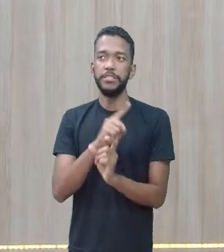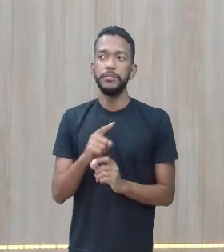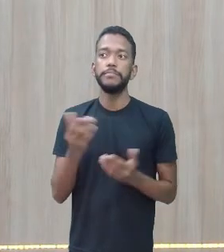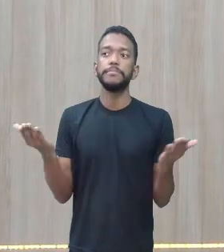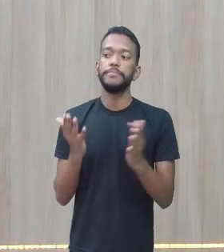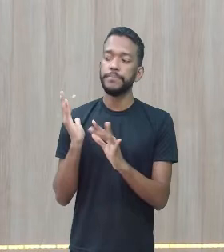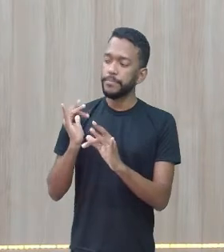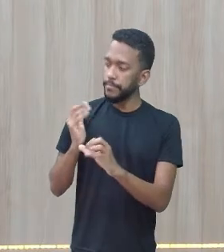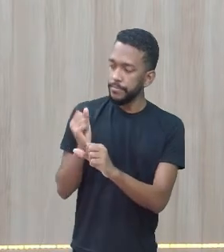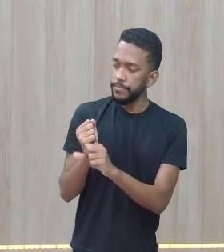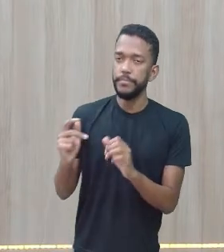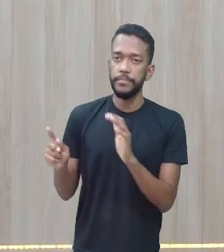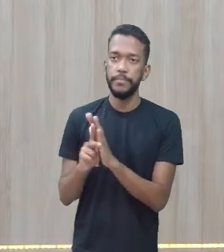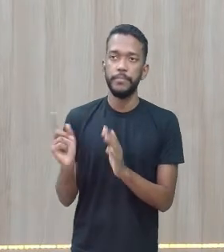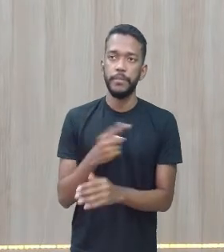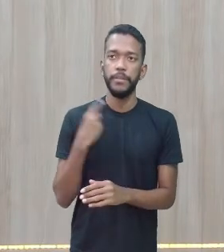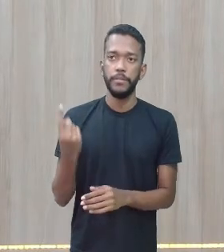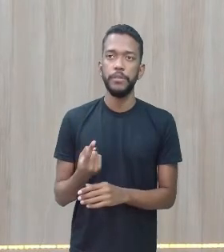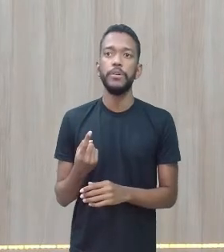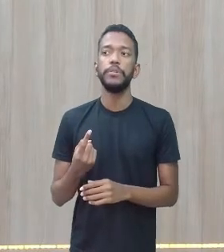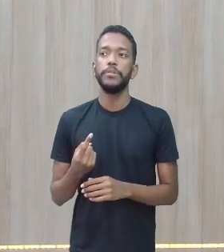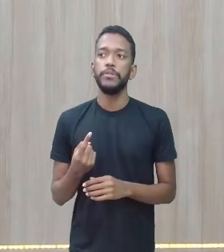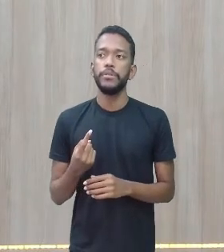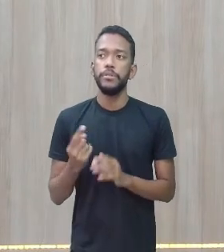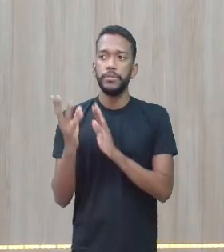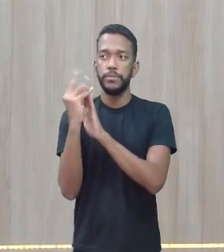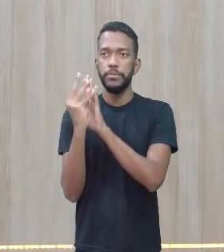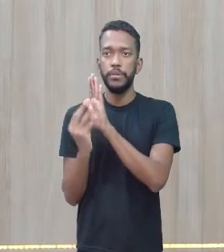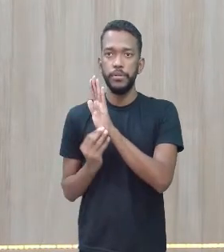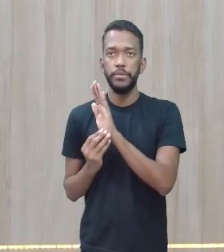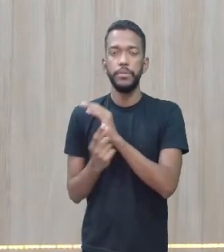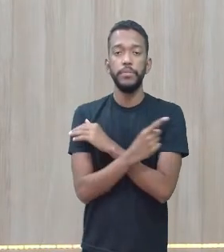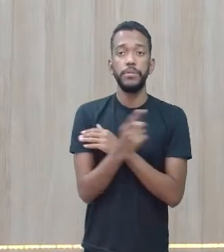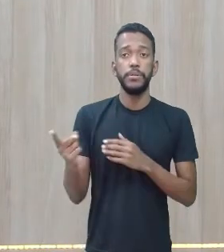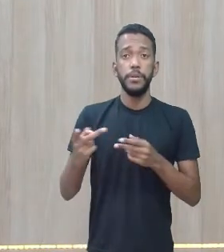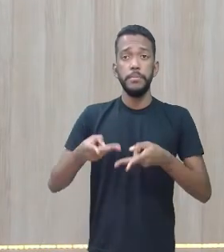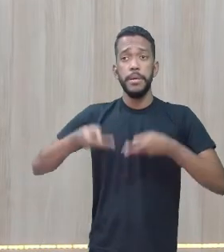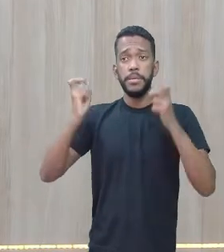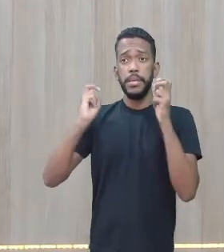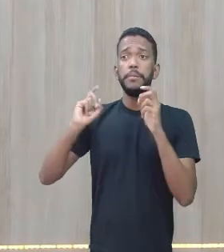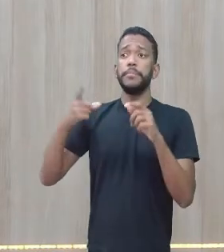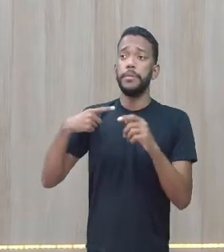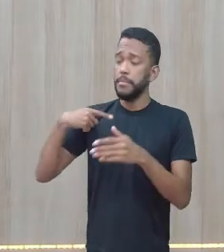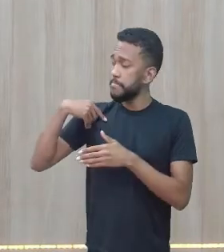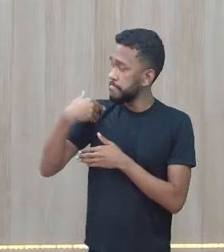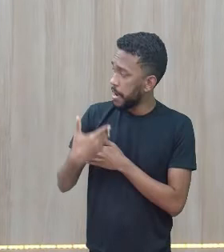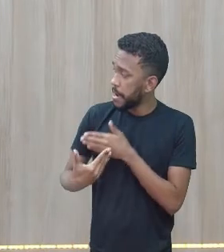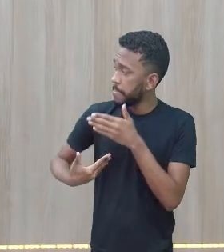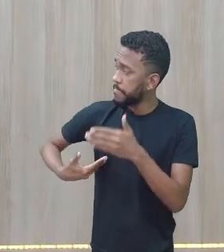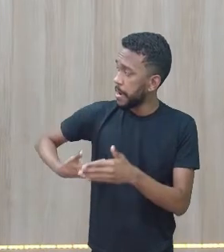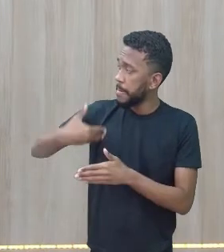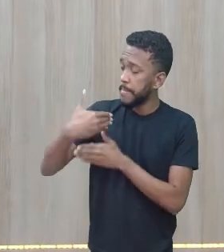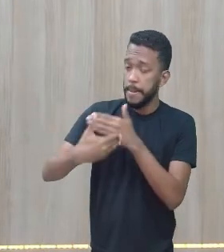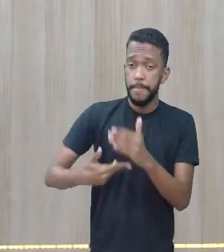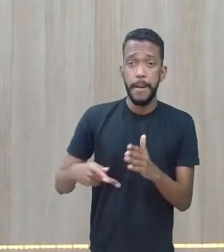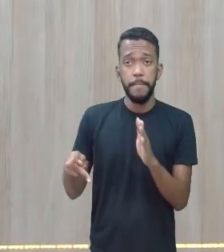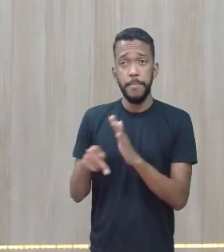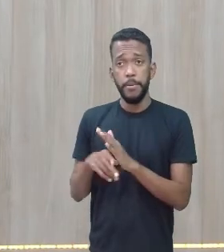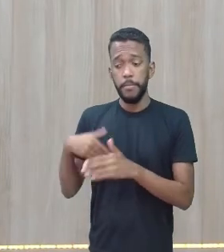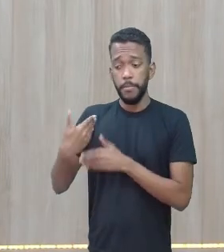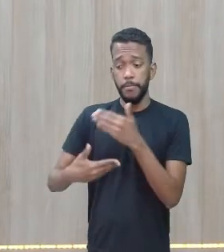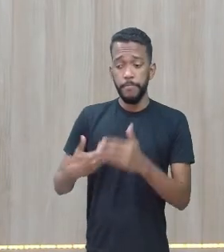este conteúdo, vocês percebem que durante todo esse processo de construção, né,